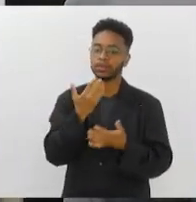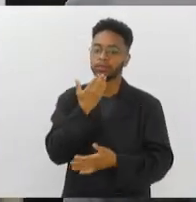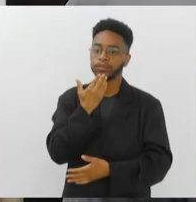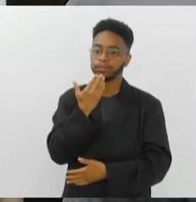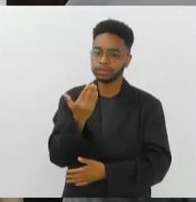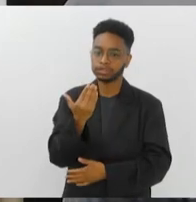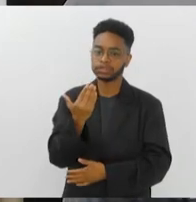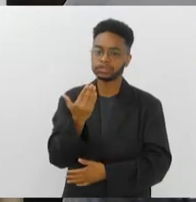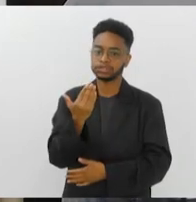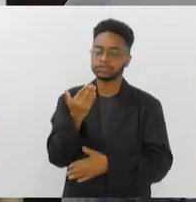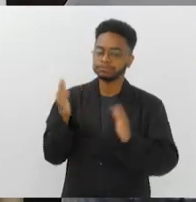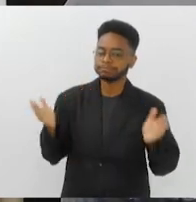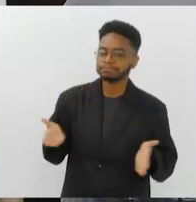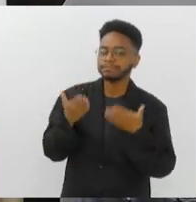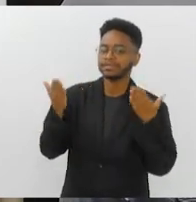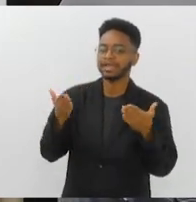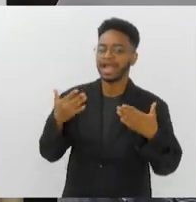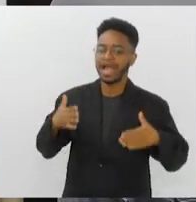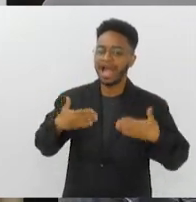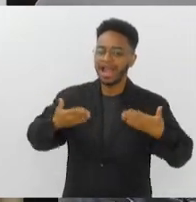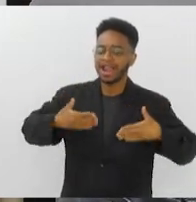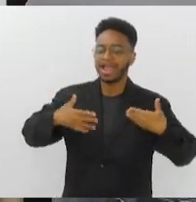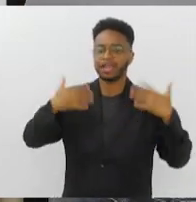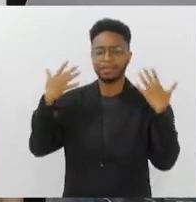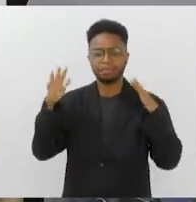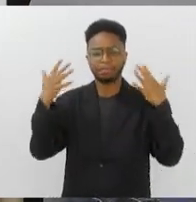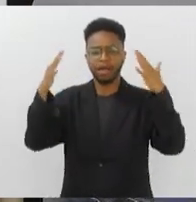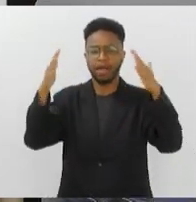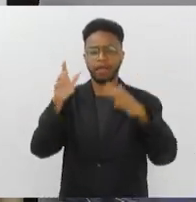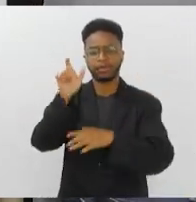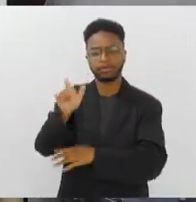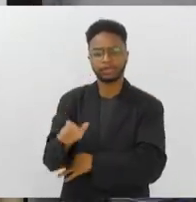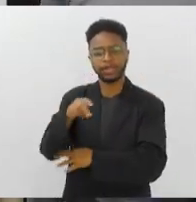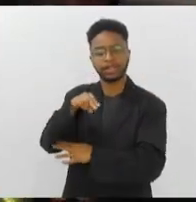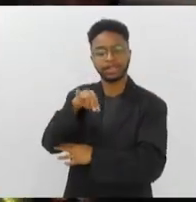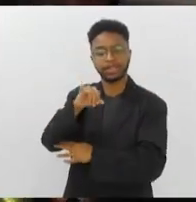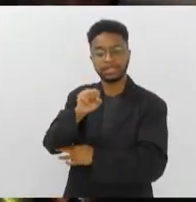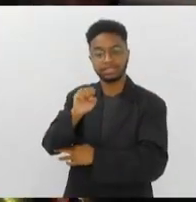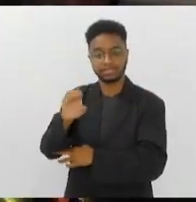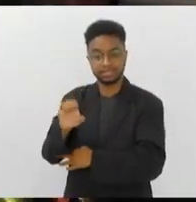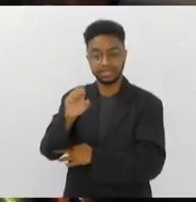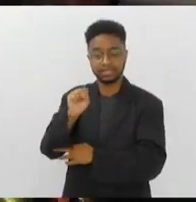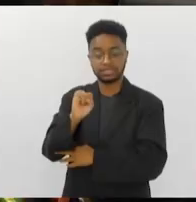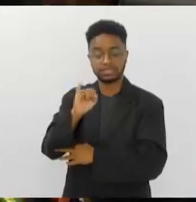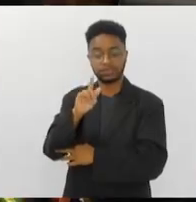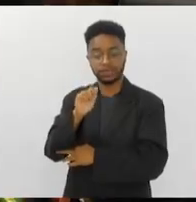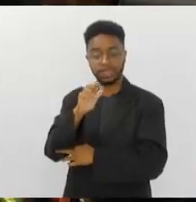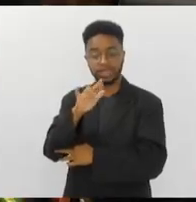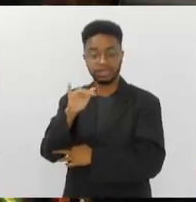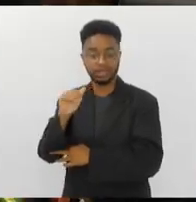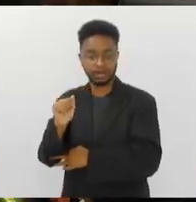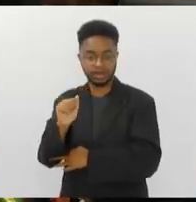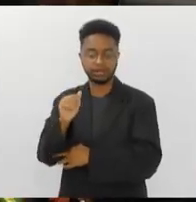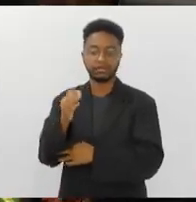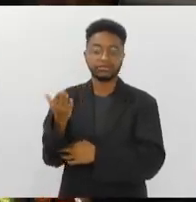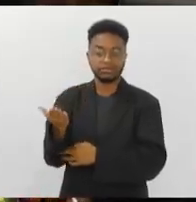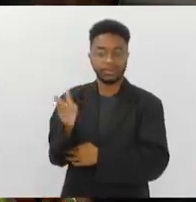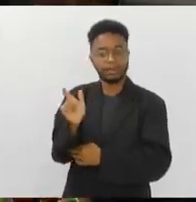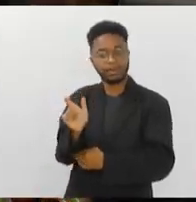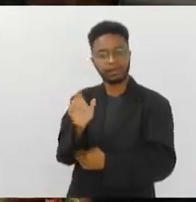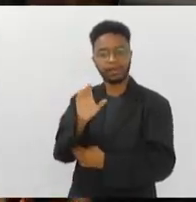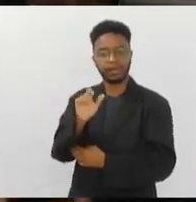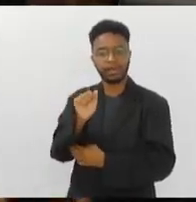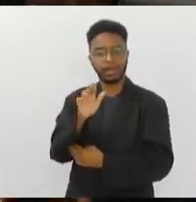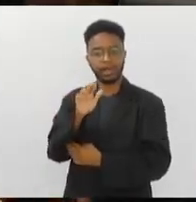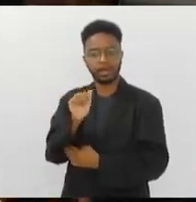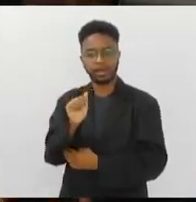de maneira entusiasmada uma salva de palmas à nossa Anise da Silveira, Anise Caralâmpia, que veio prestigiar o